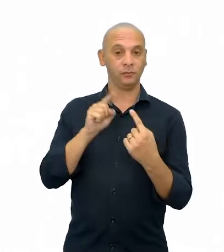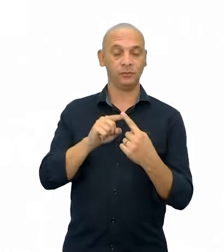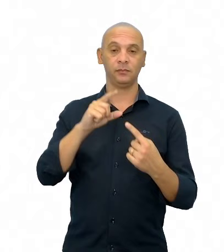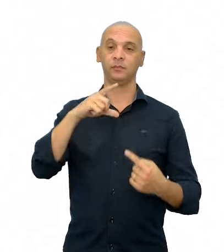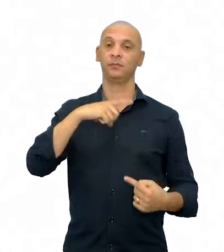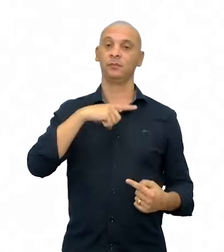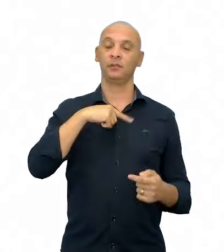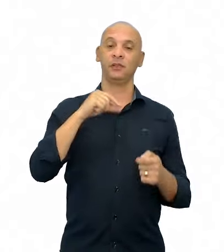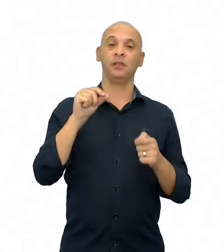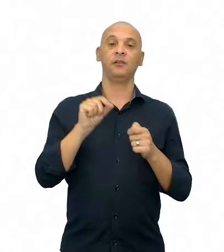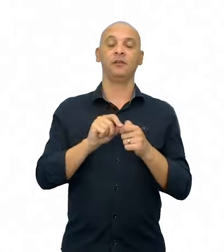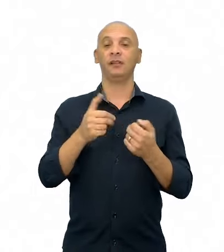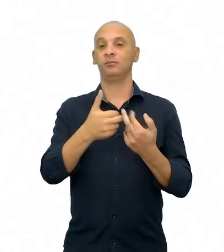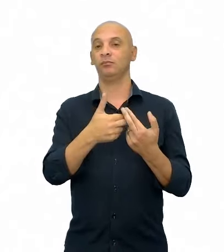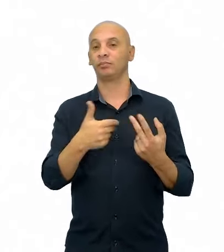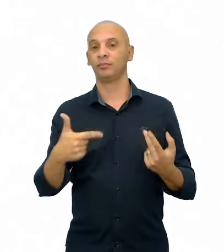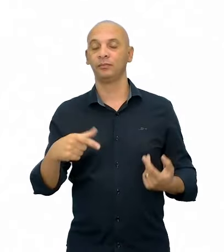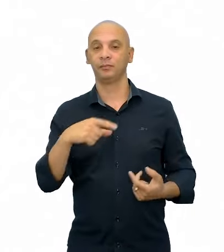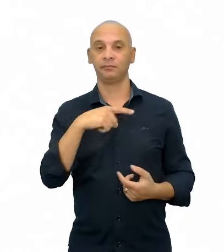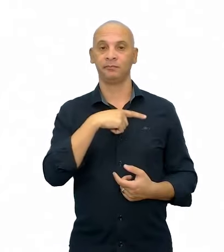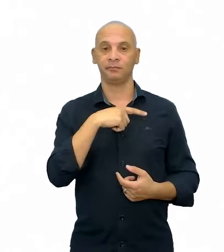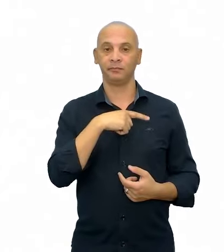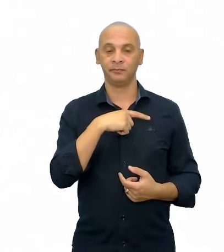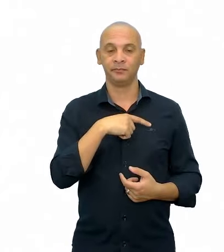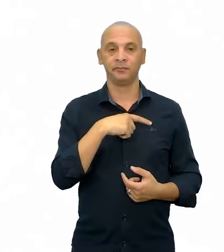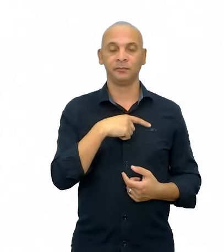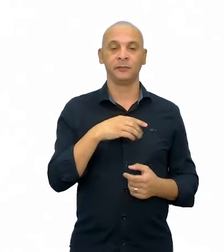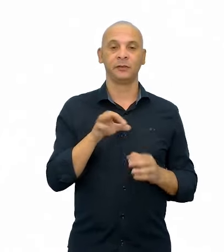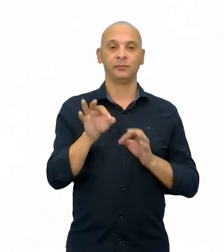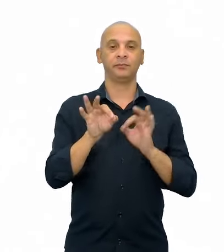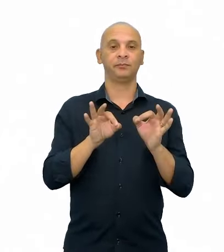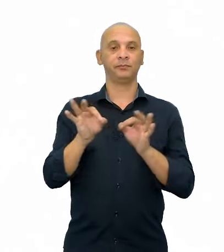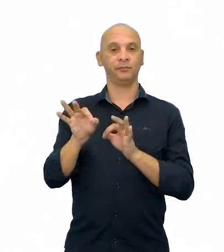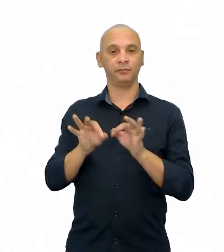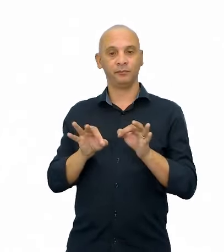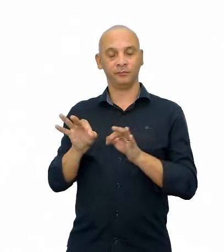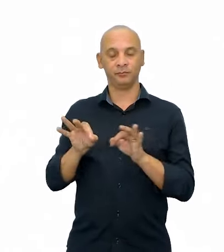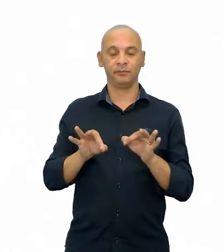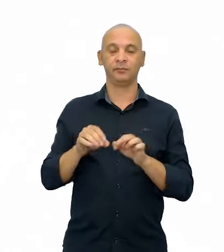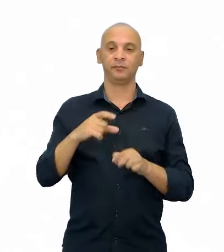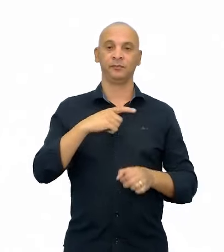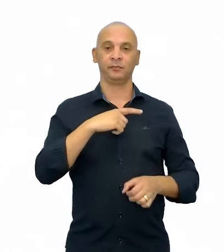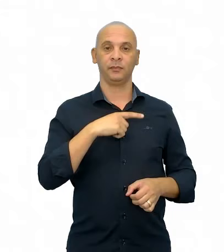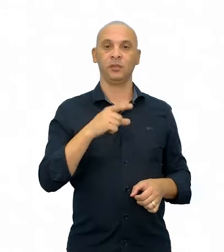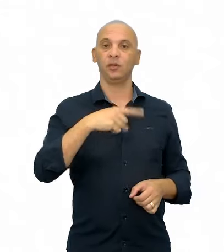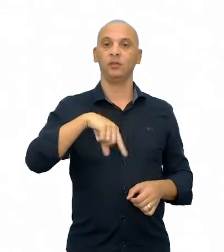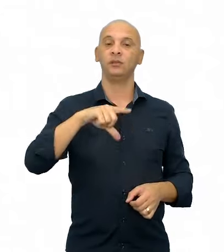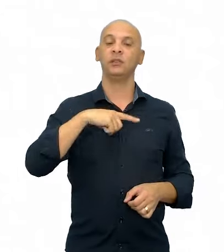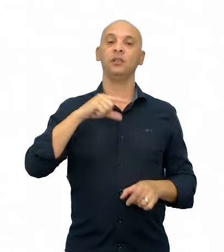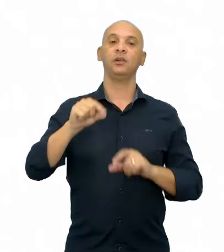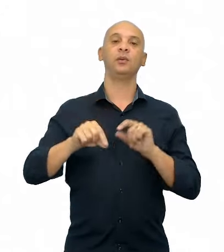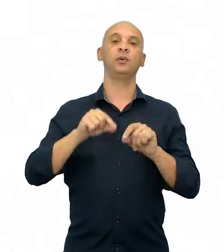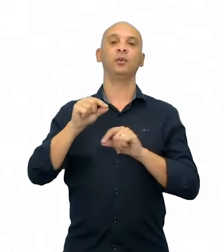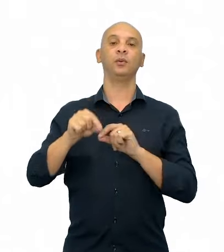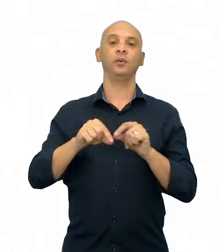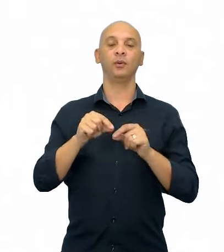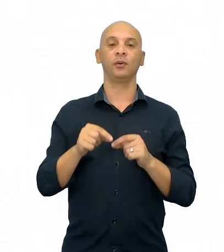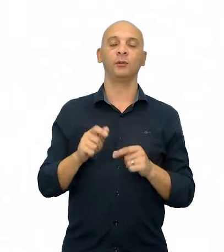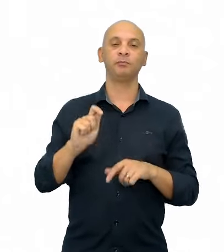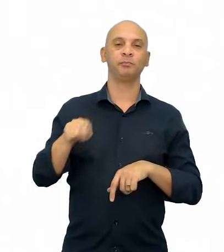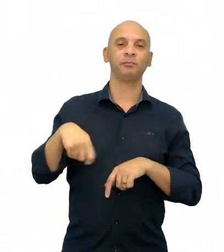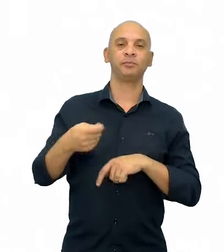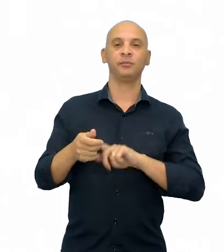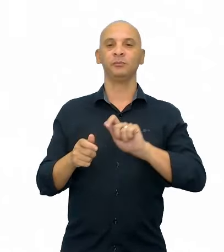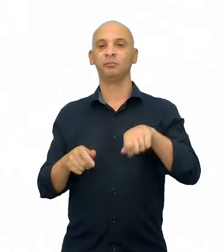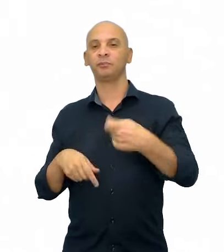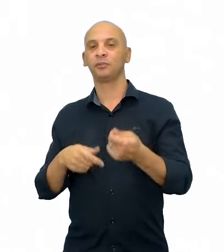vai fazendo aí, né, a montagem do fluxograma, nós temos uns símbolos, né,